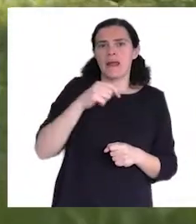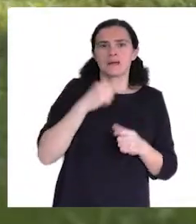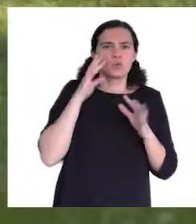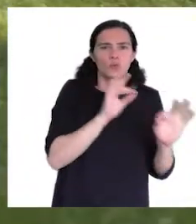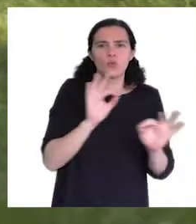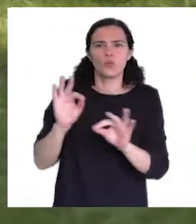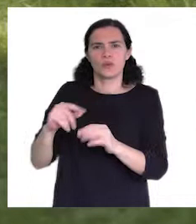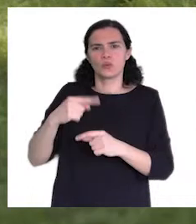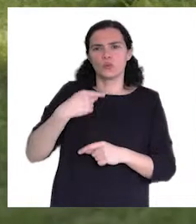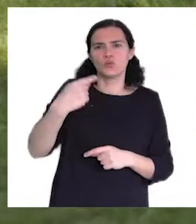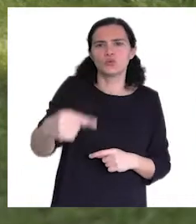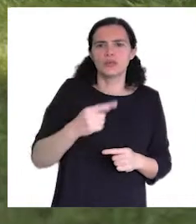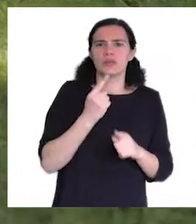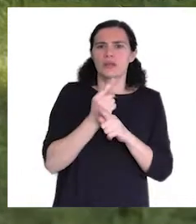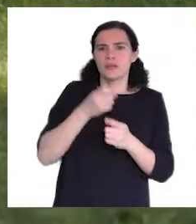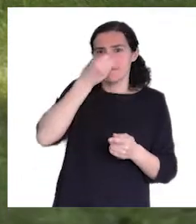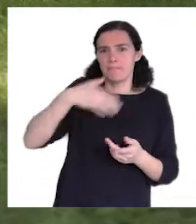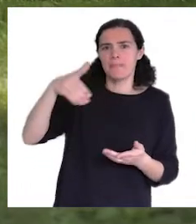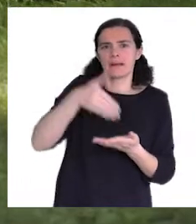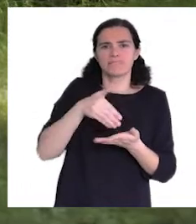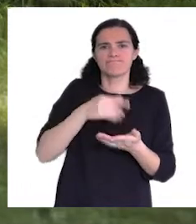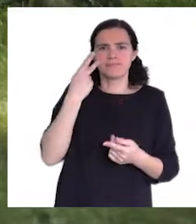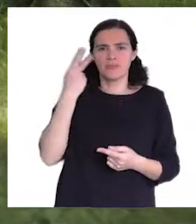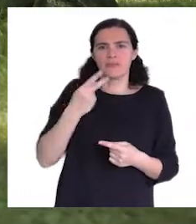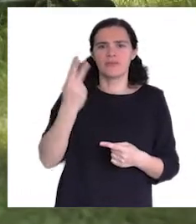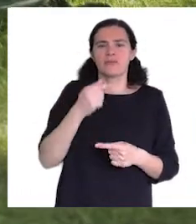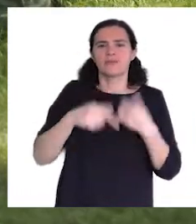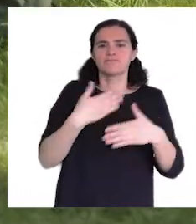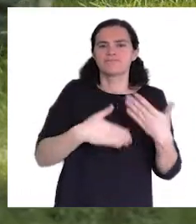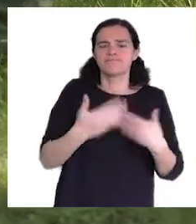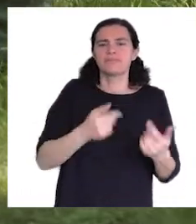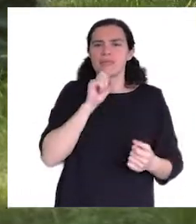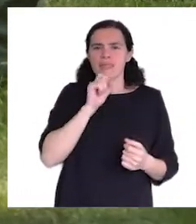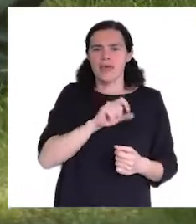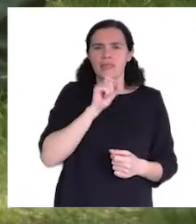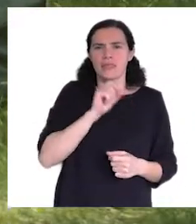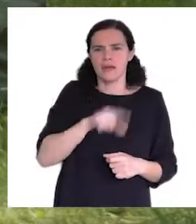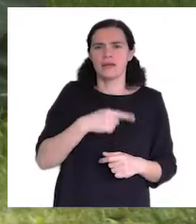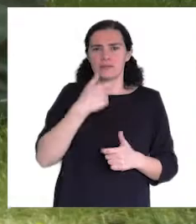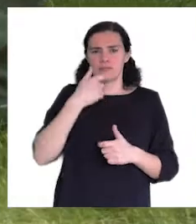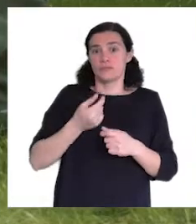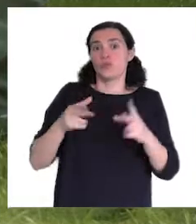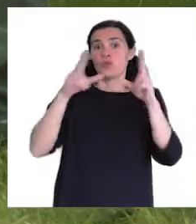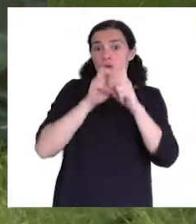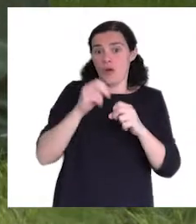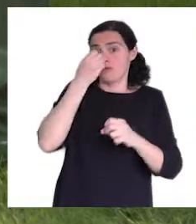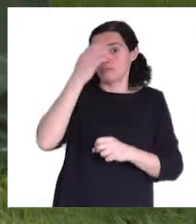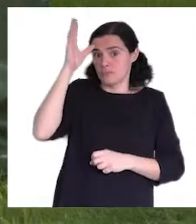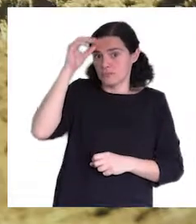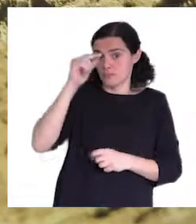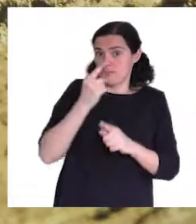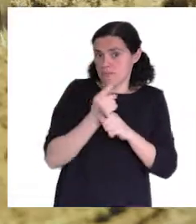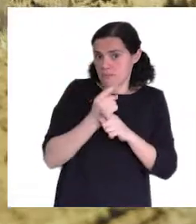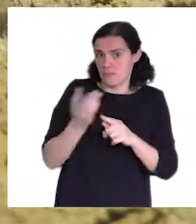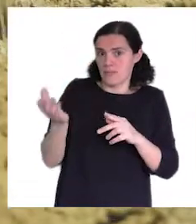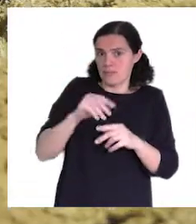que todos os dias mantêm este parque vivo e mantêm um parque capaz de receber novas espécies, de manter